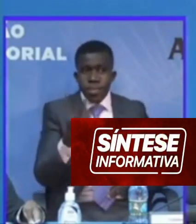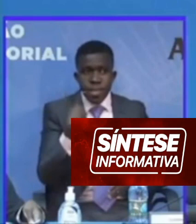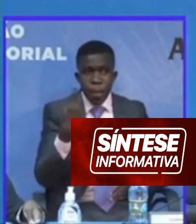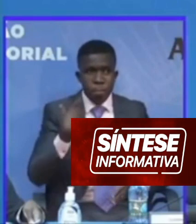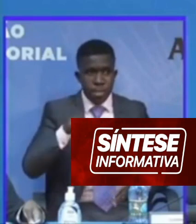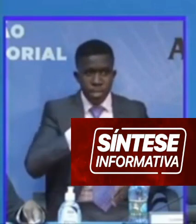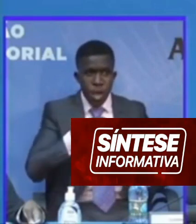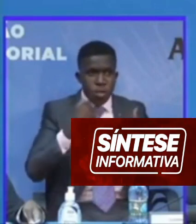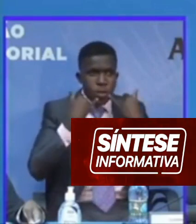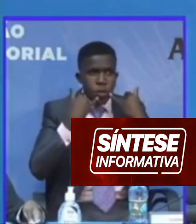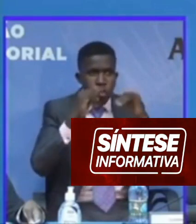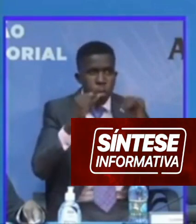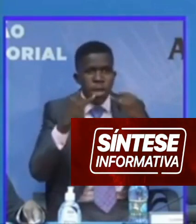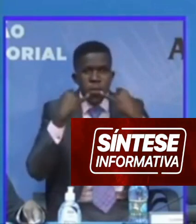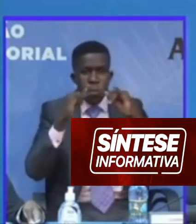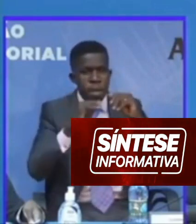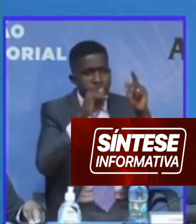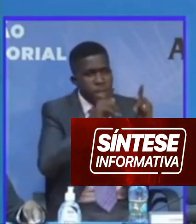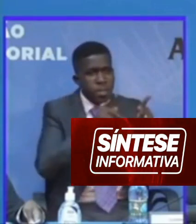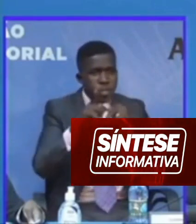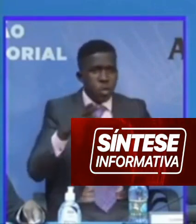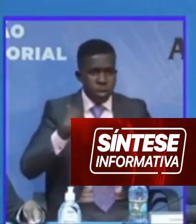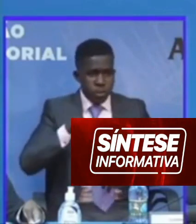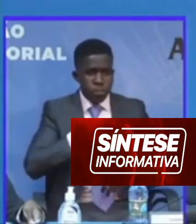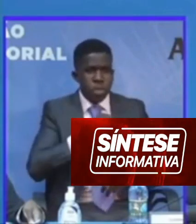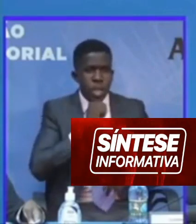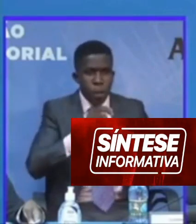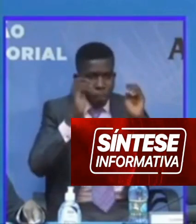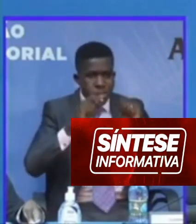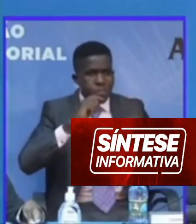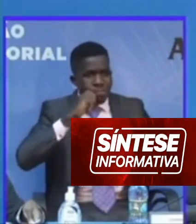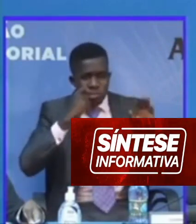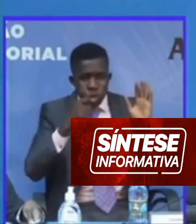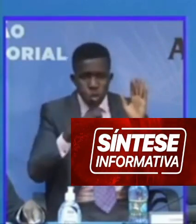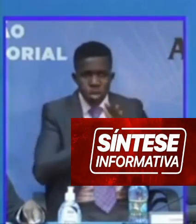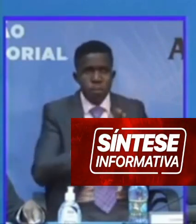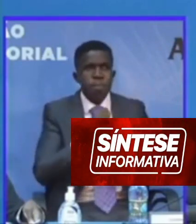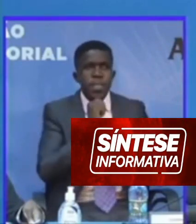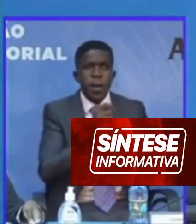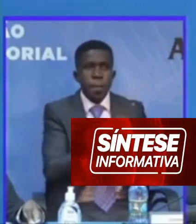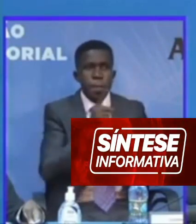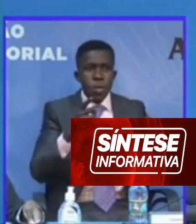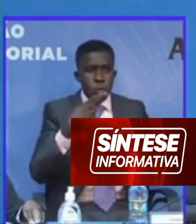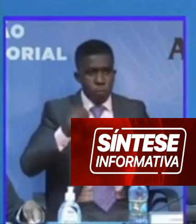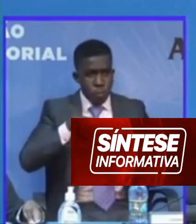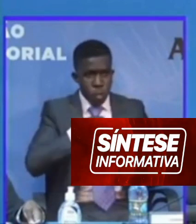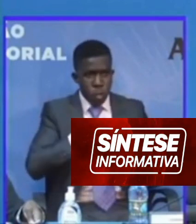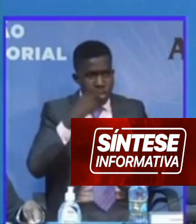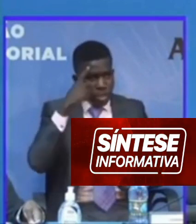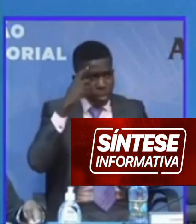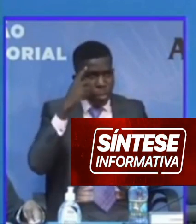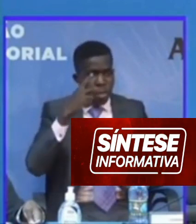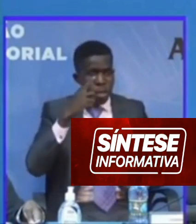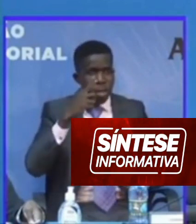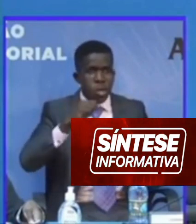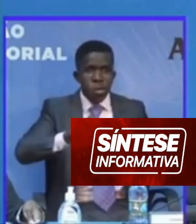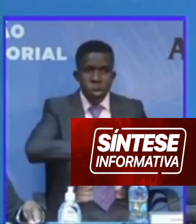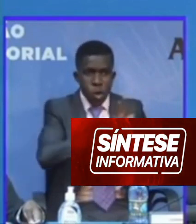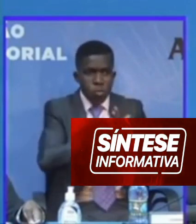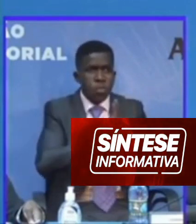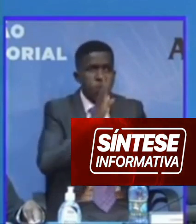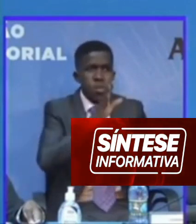que a Covid-19 merece o nosso respeito. Nós estamos numa área com circulação comunitária de